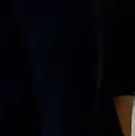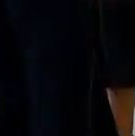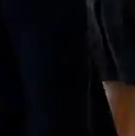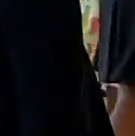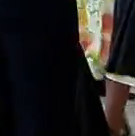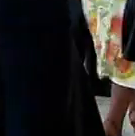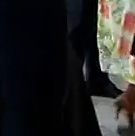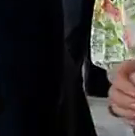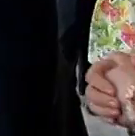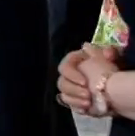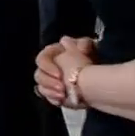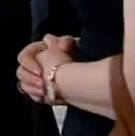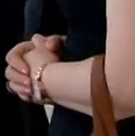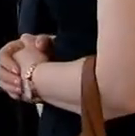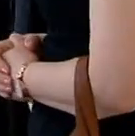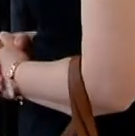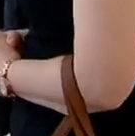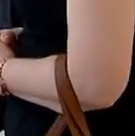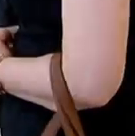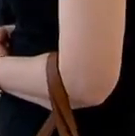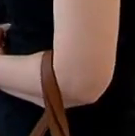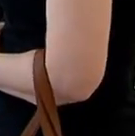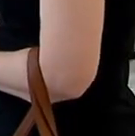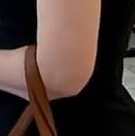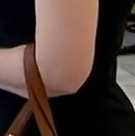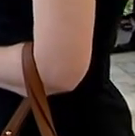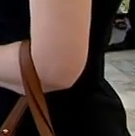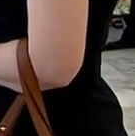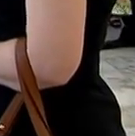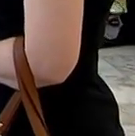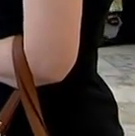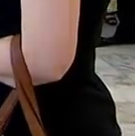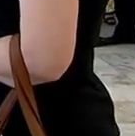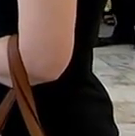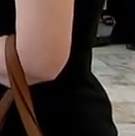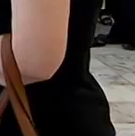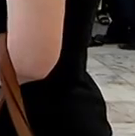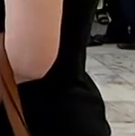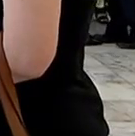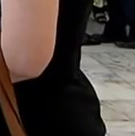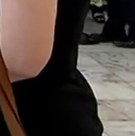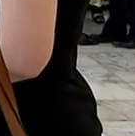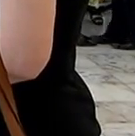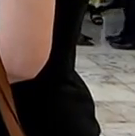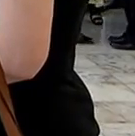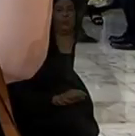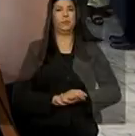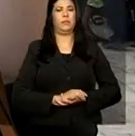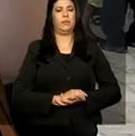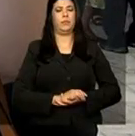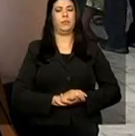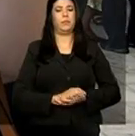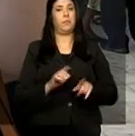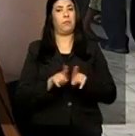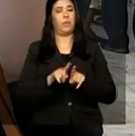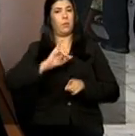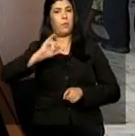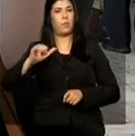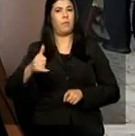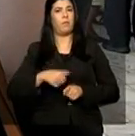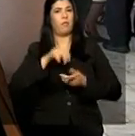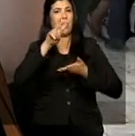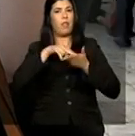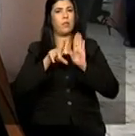de chefes e vice-chefes de Estado ou de governo. Eu vou aproveitar também para ler mais um pouquinho de Twitter. João